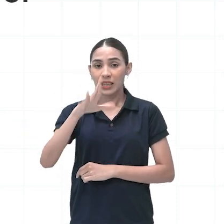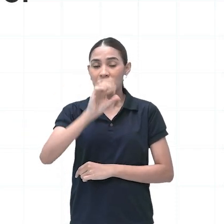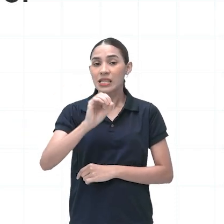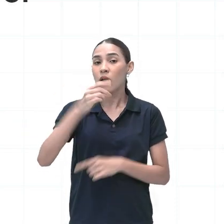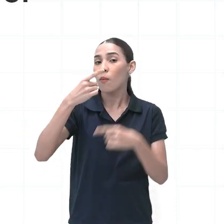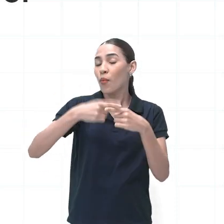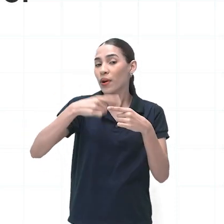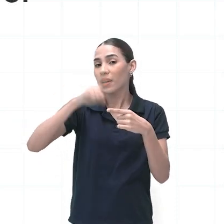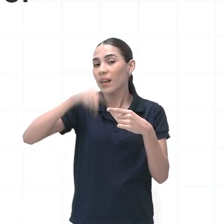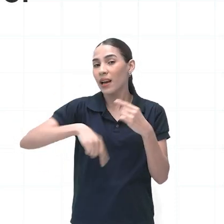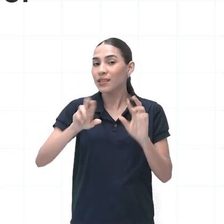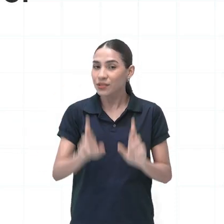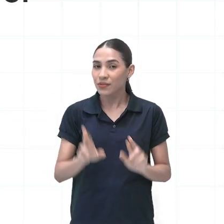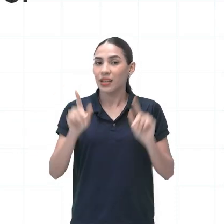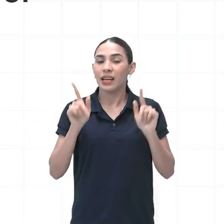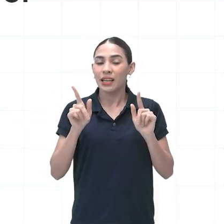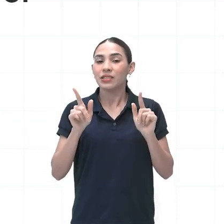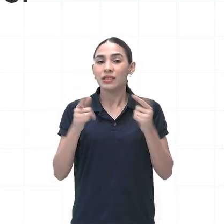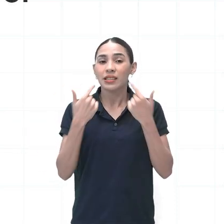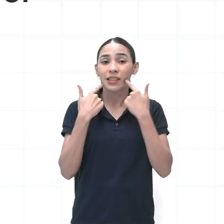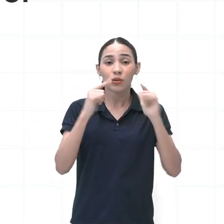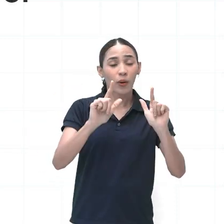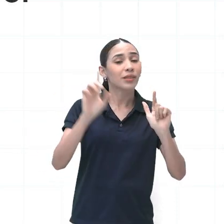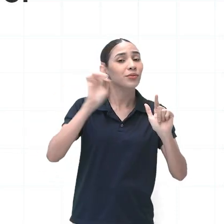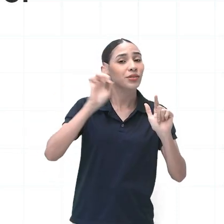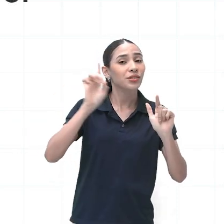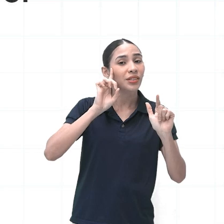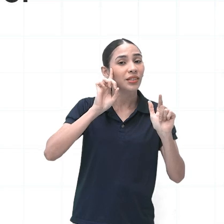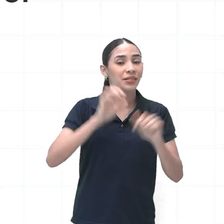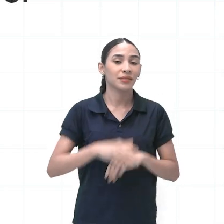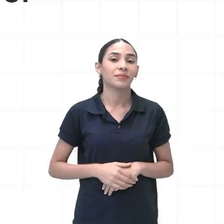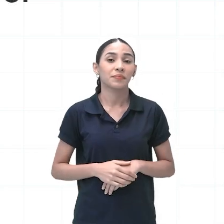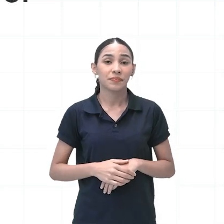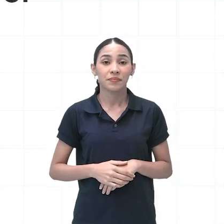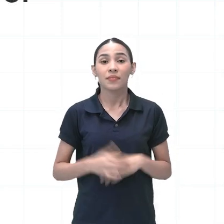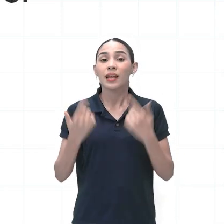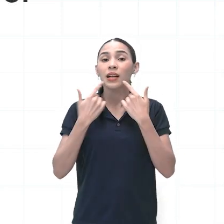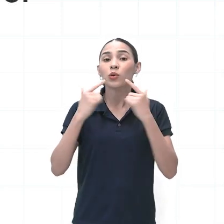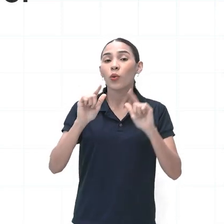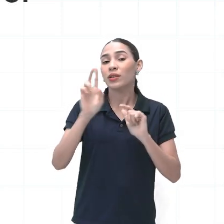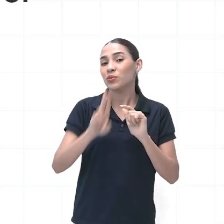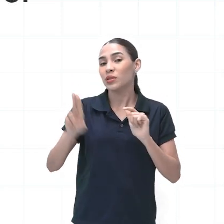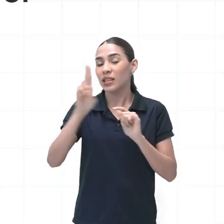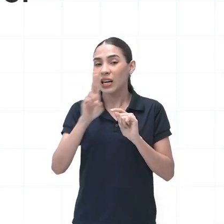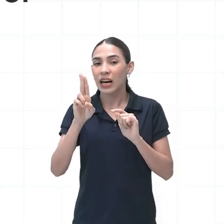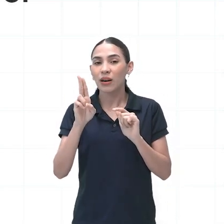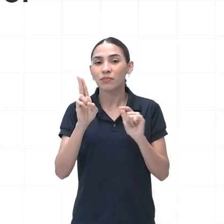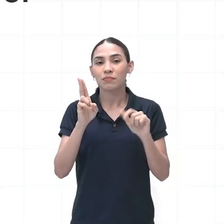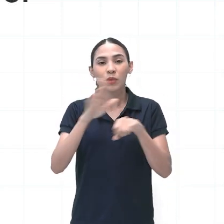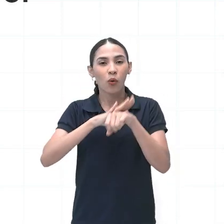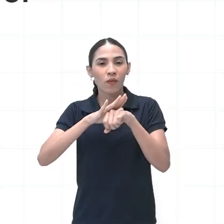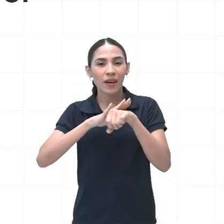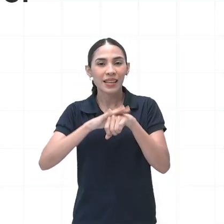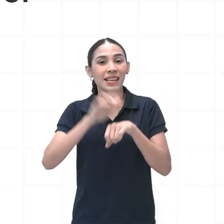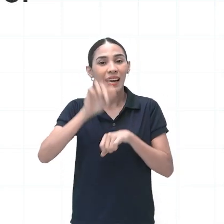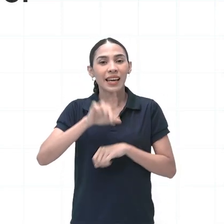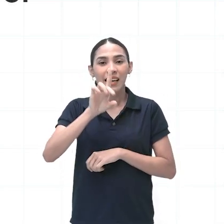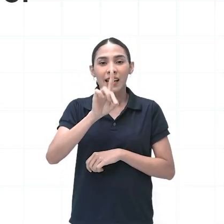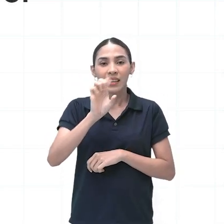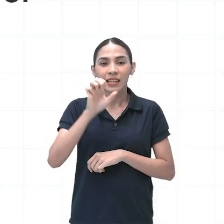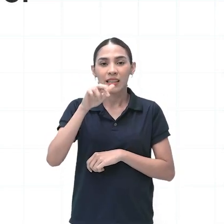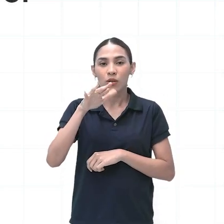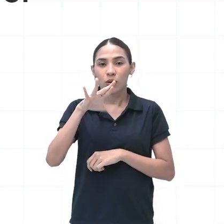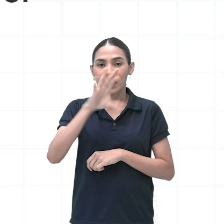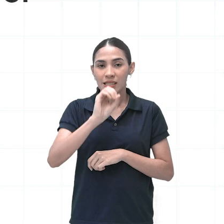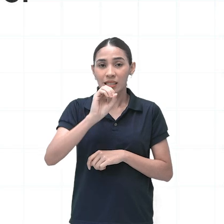justamente porque ela é diferente da linguagem do cotidiano. A linguagem usual do cotidiano é a denotação, tá